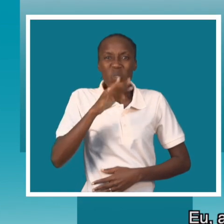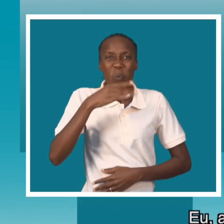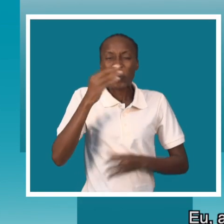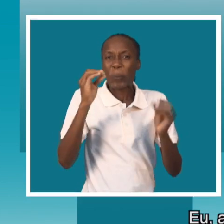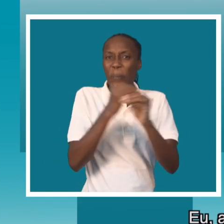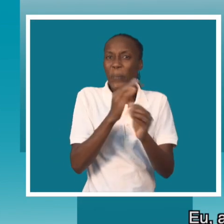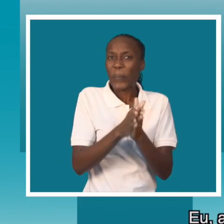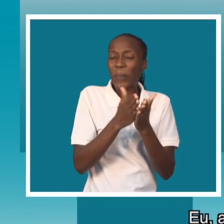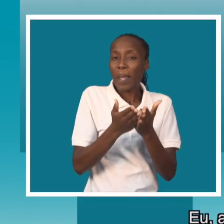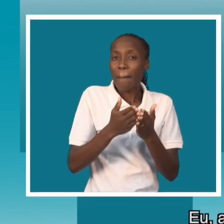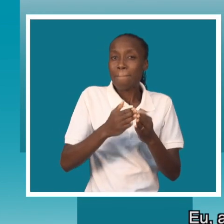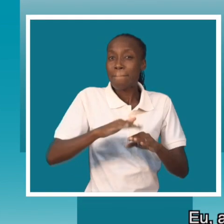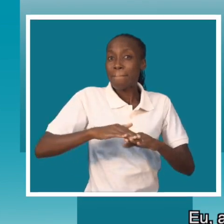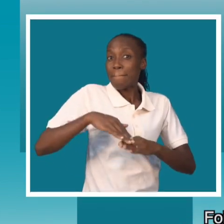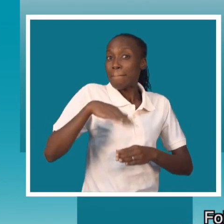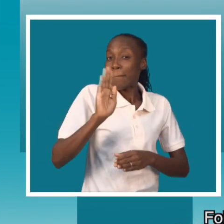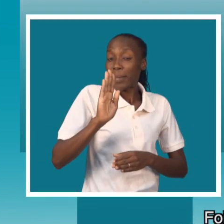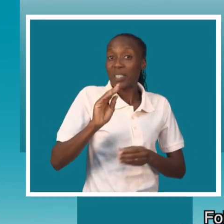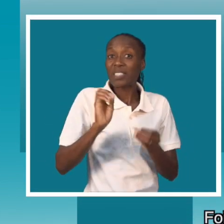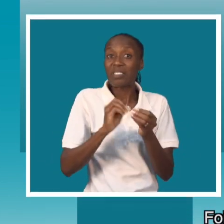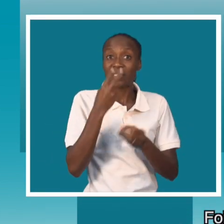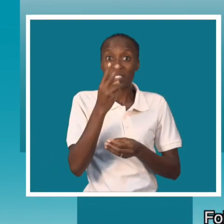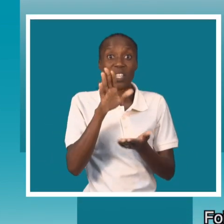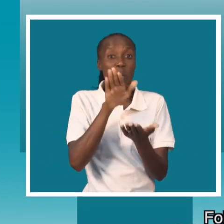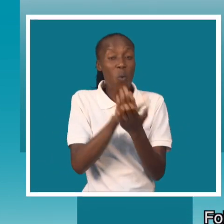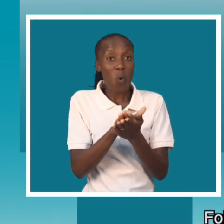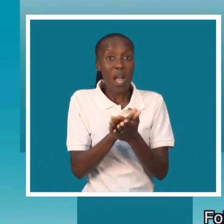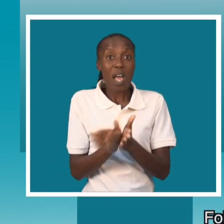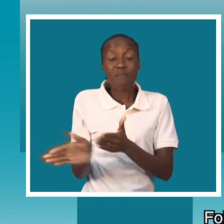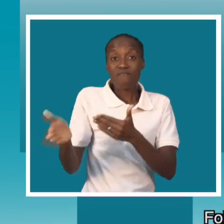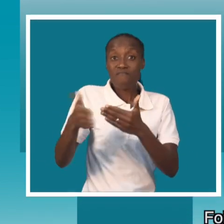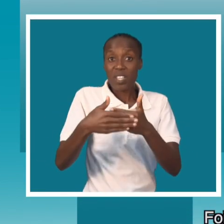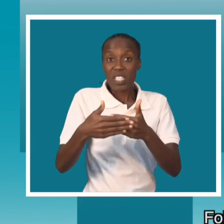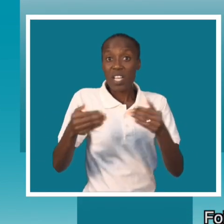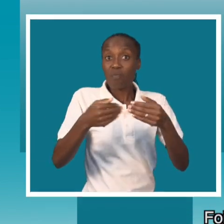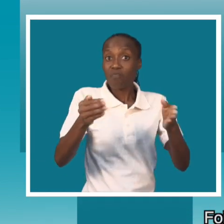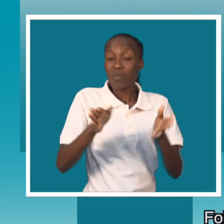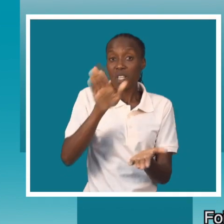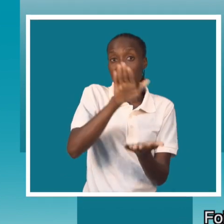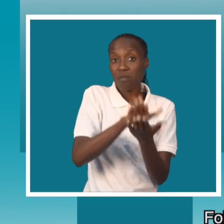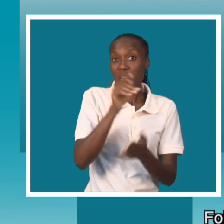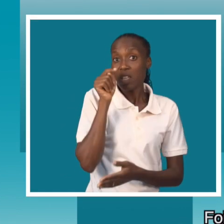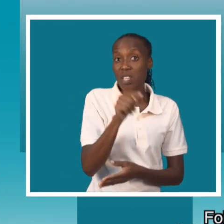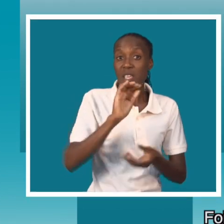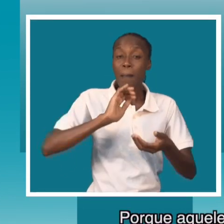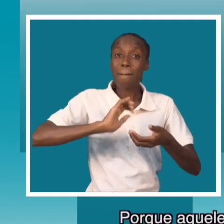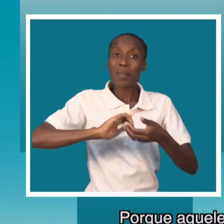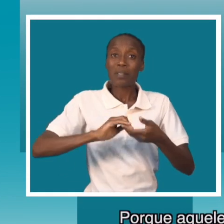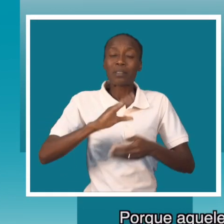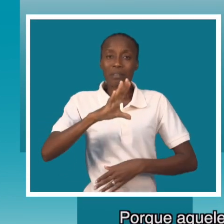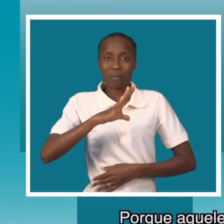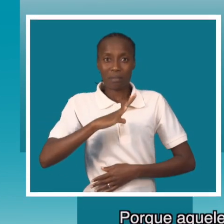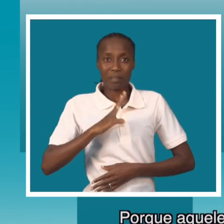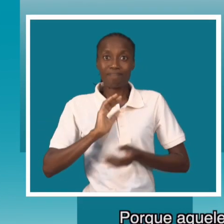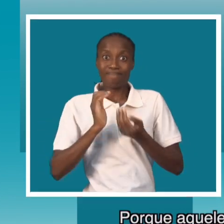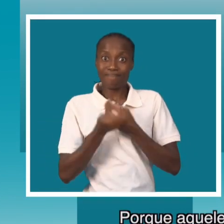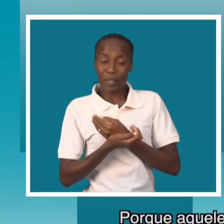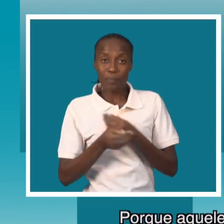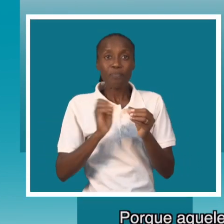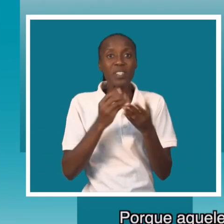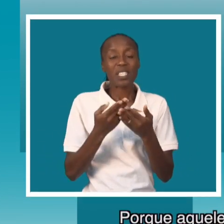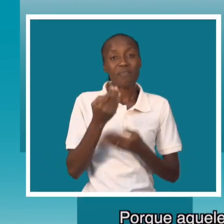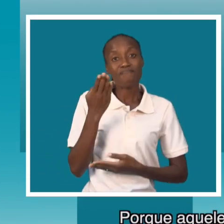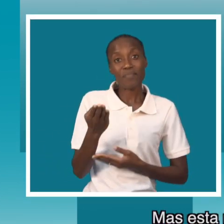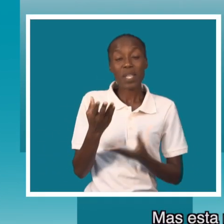e comecei a perder ar. Foi aí que eu descobri que eu tinha medo de lugares fechados, porque aquele lugar